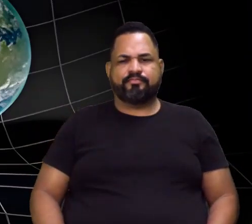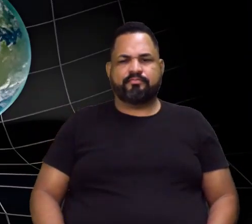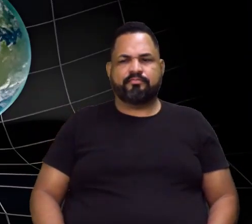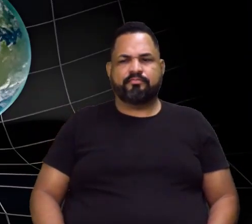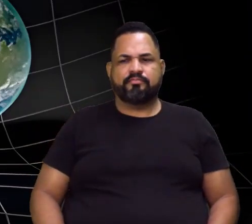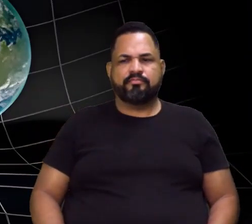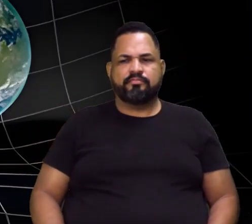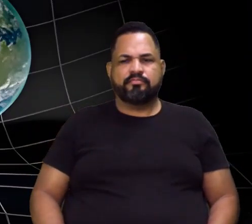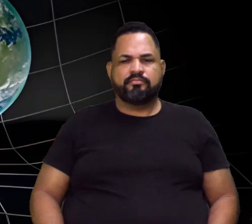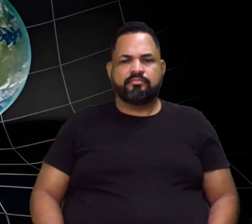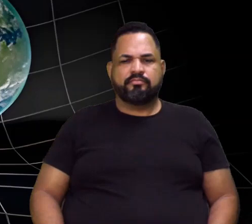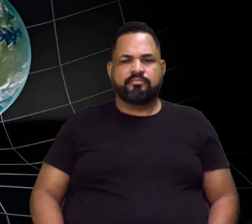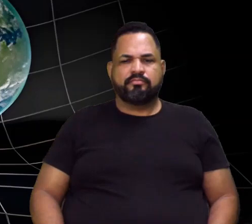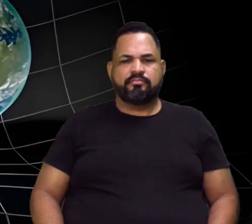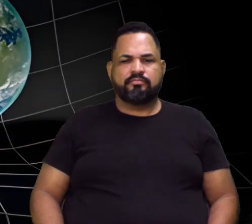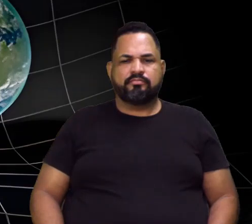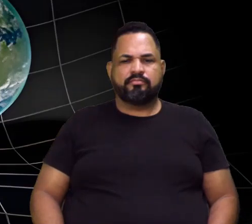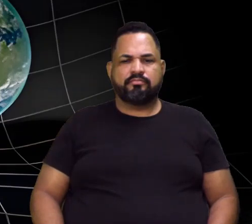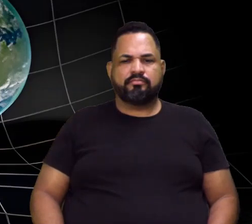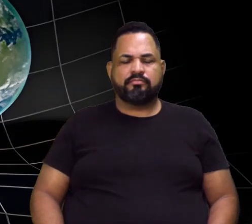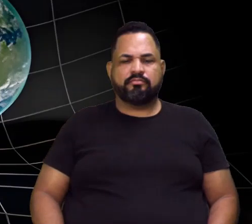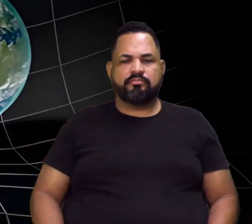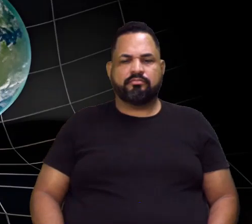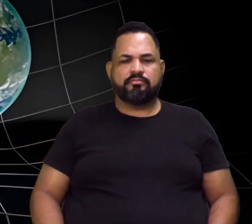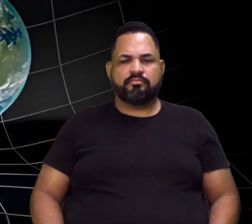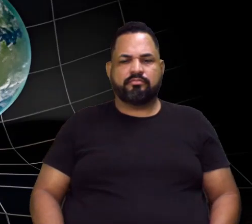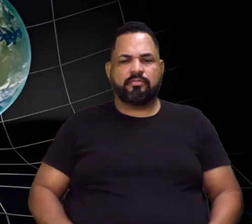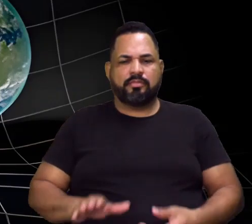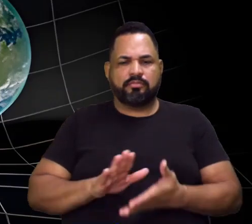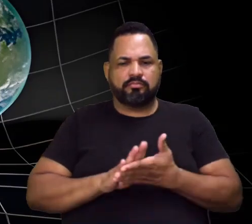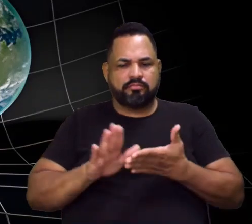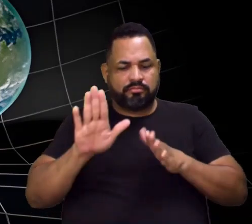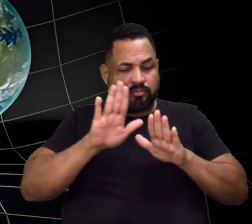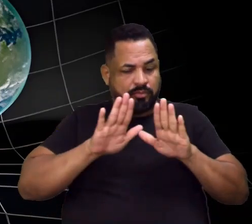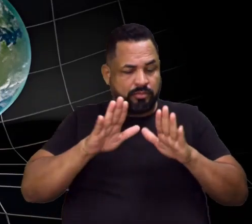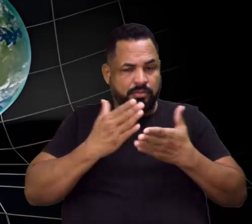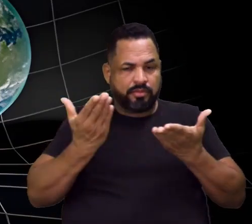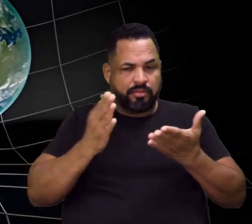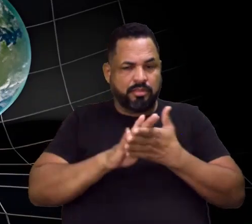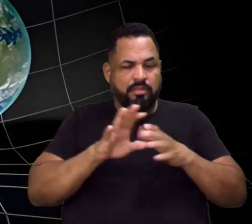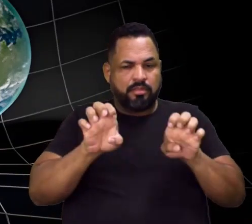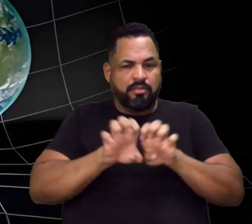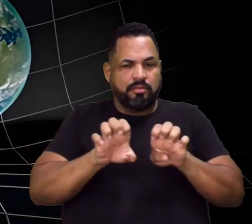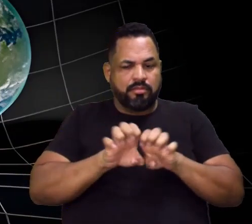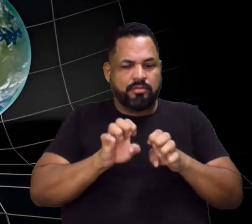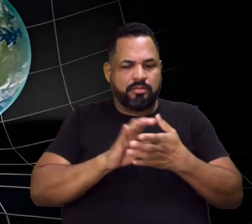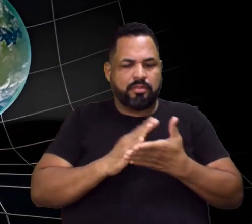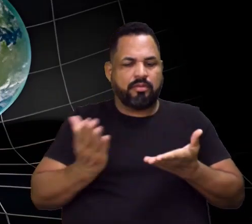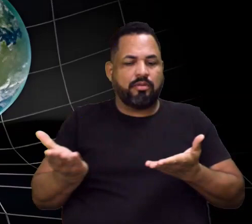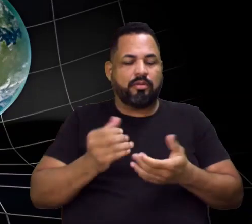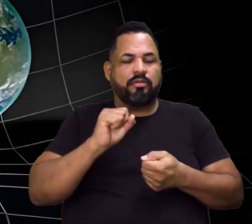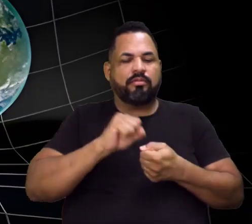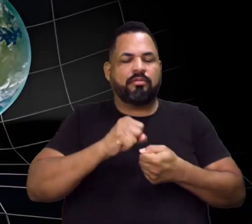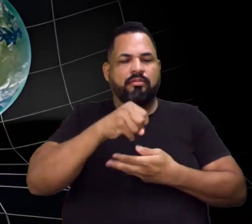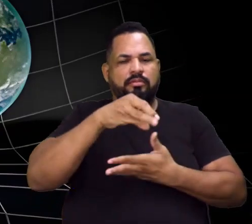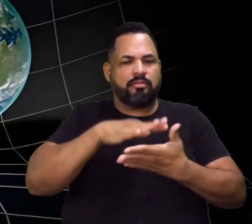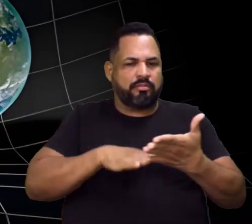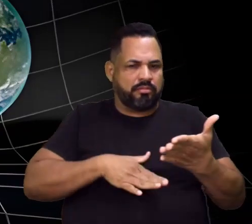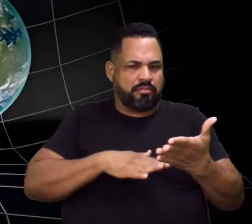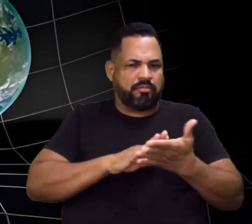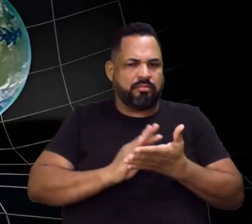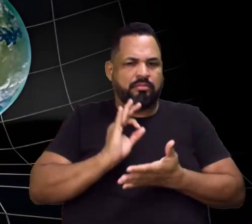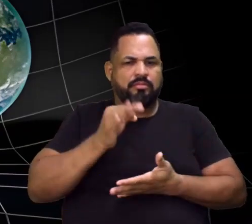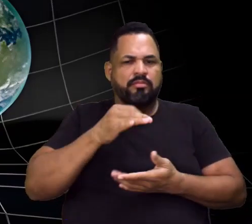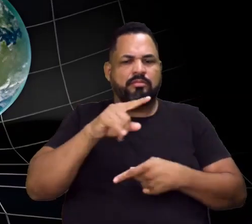Olha bem cuidando disso Lembrando que as equações são as mesmas nós vamos lá fazer as atividades faça as